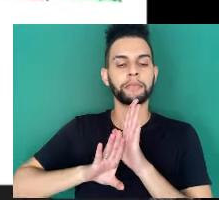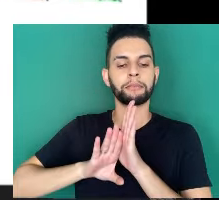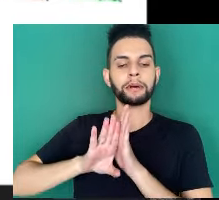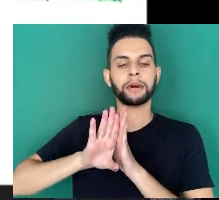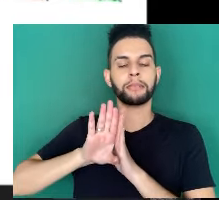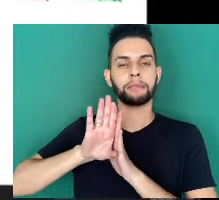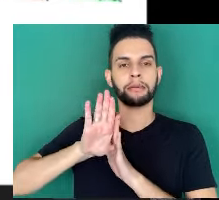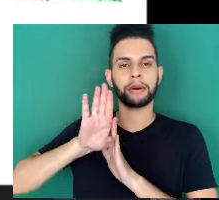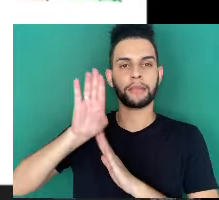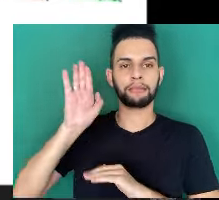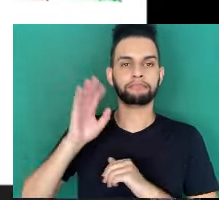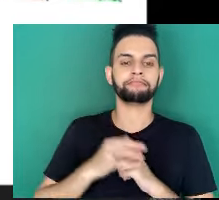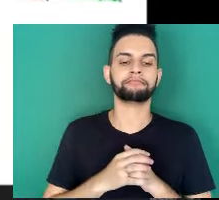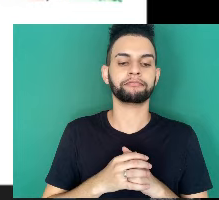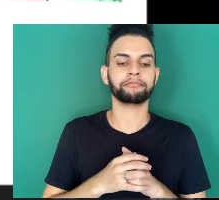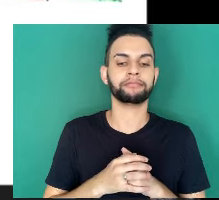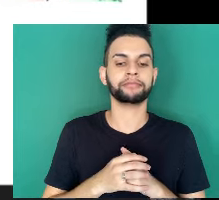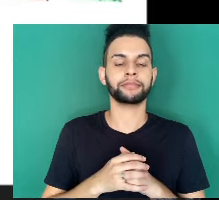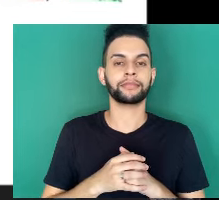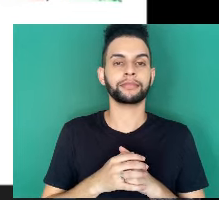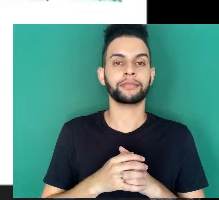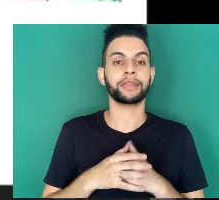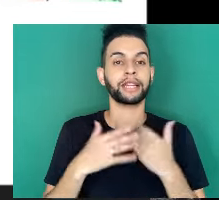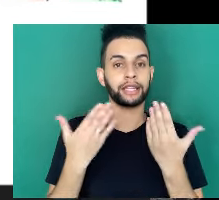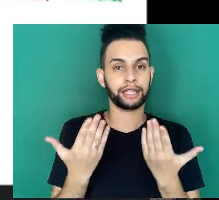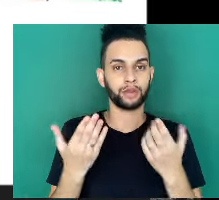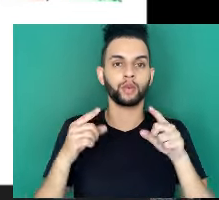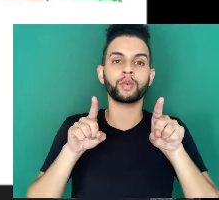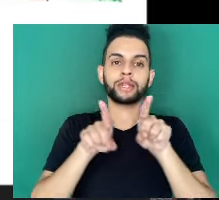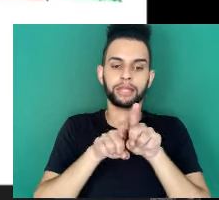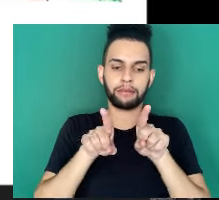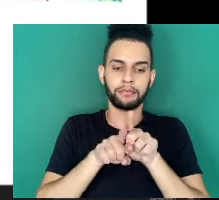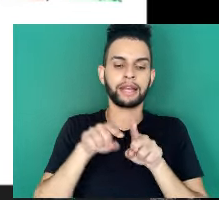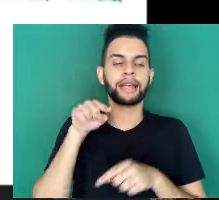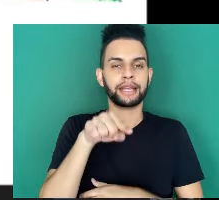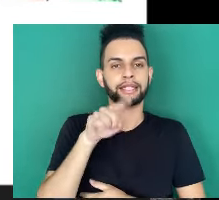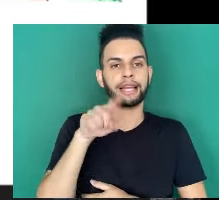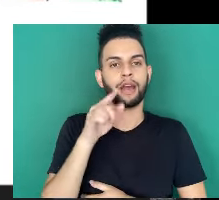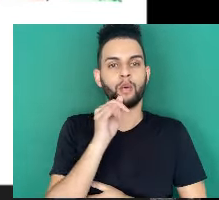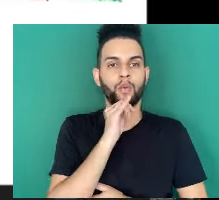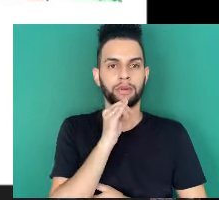vez mais, né? Então, também